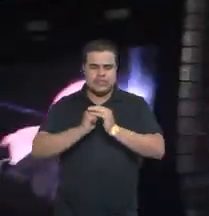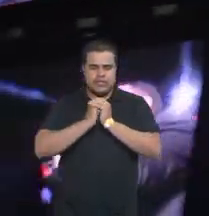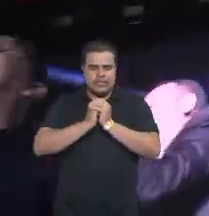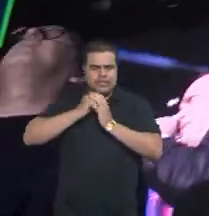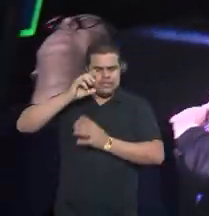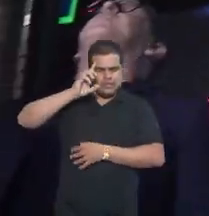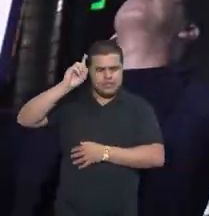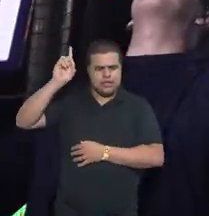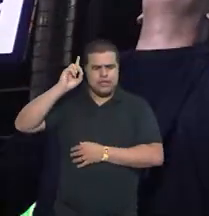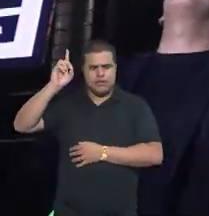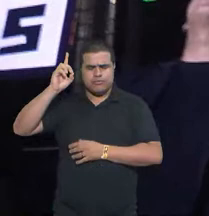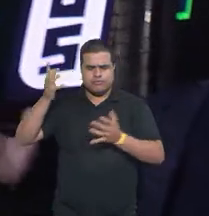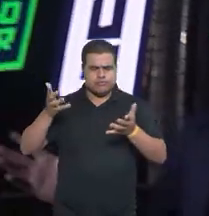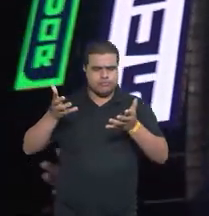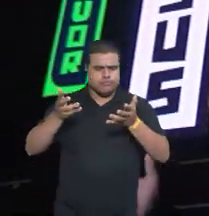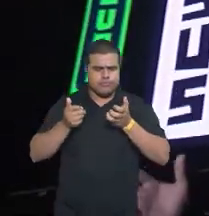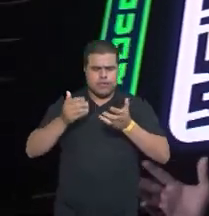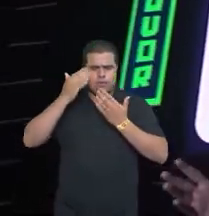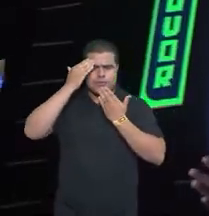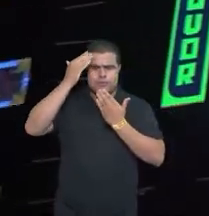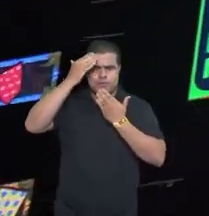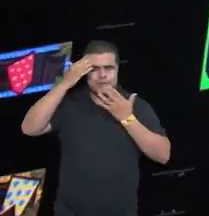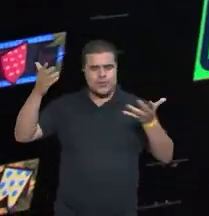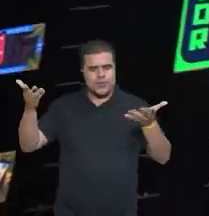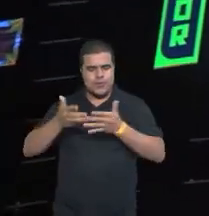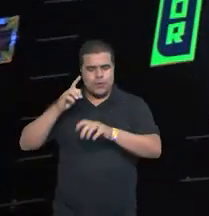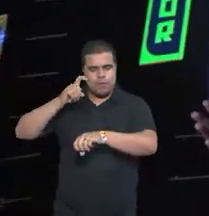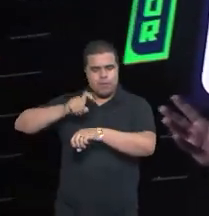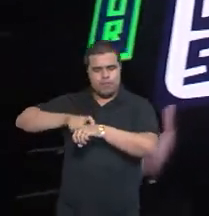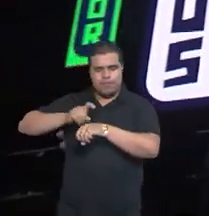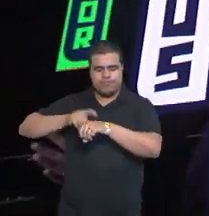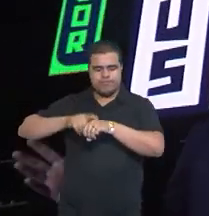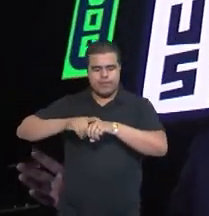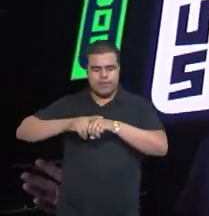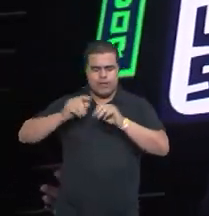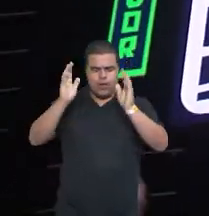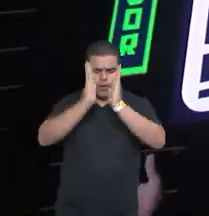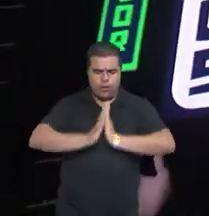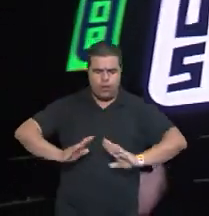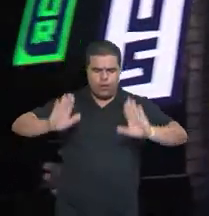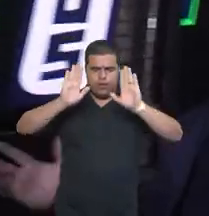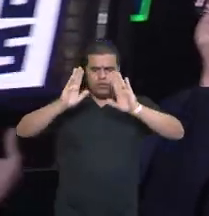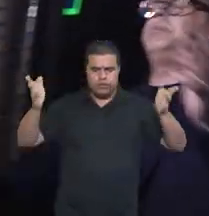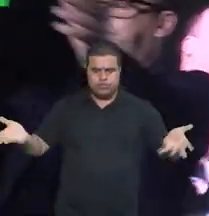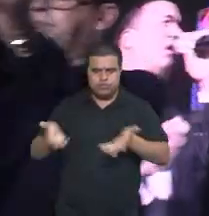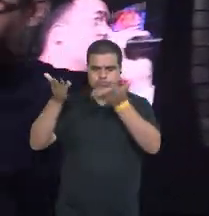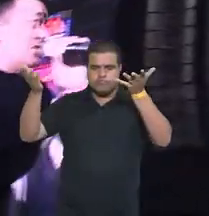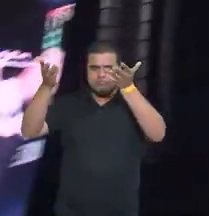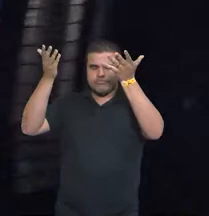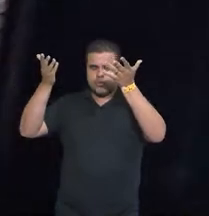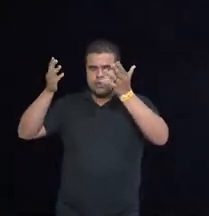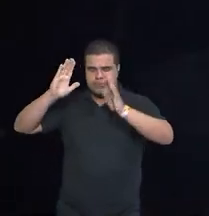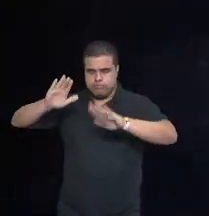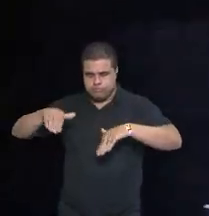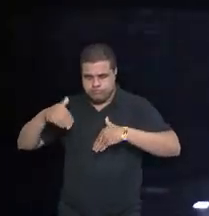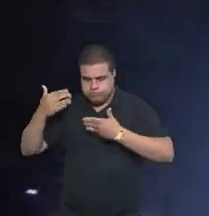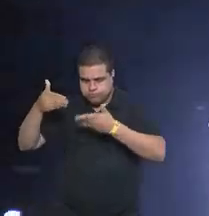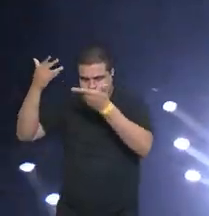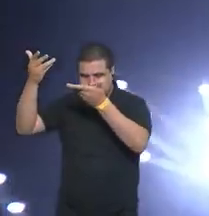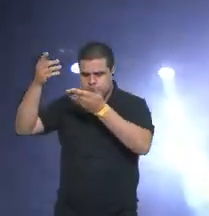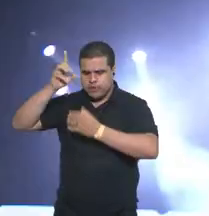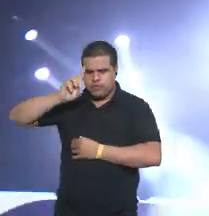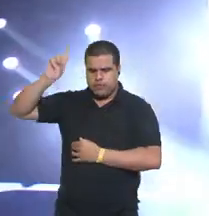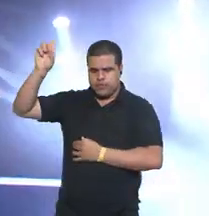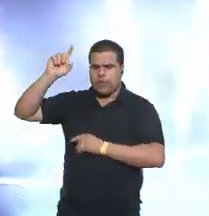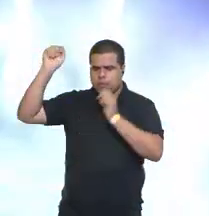eterno Deus pai amado eu te agradeço Senhor por este momento senhor de louvor Toda exaltação glorificação seja dada a ti Senhor